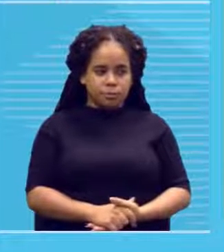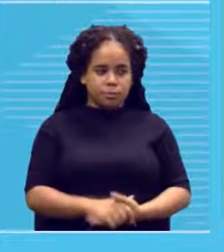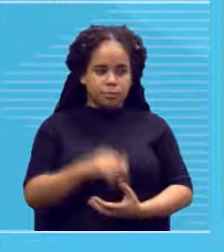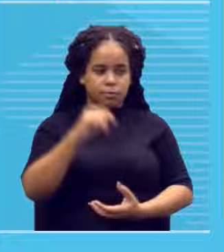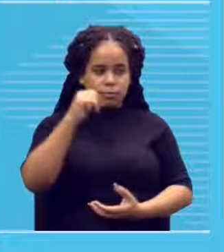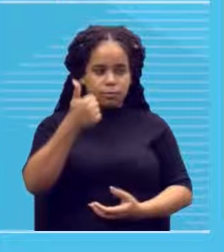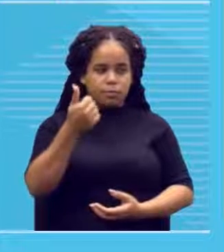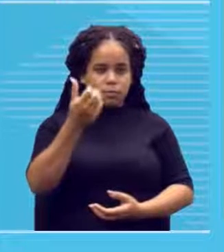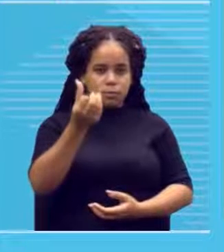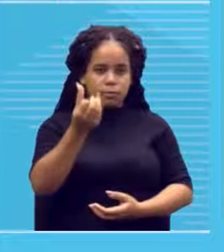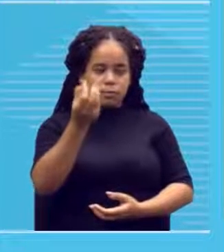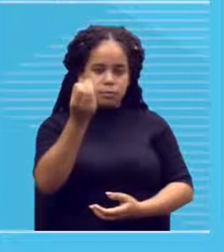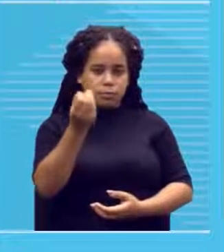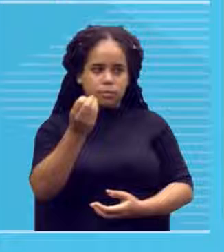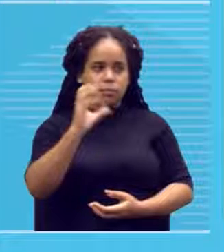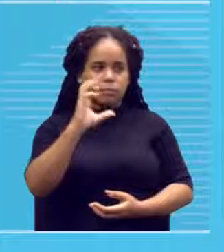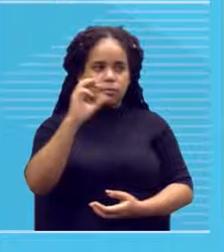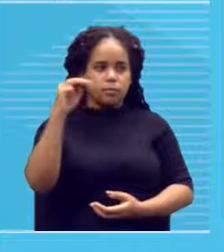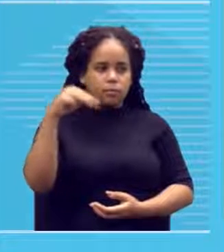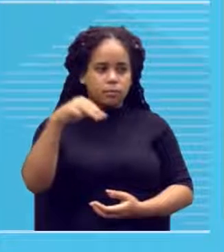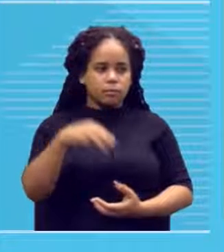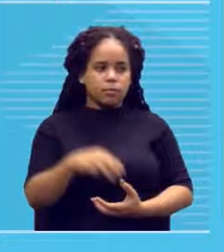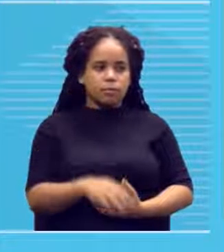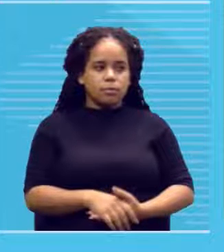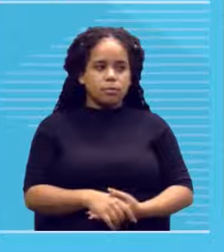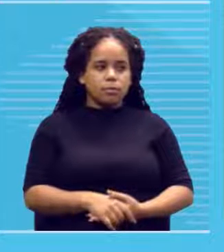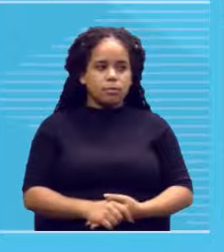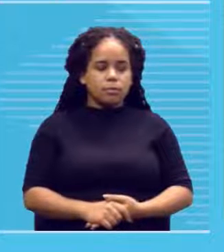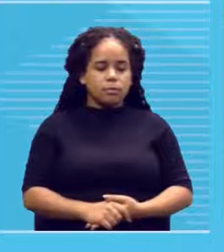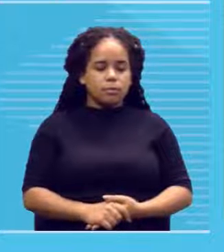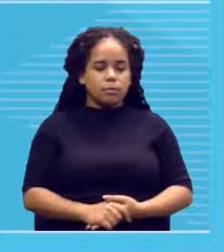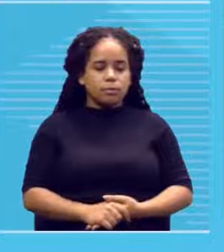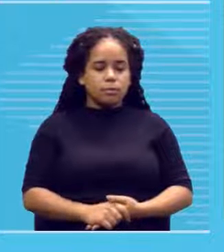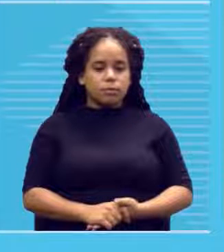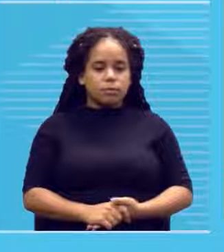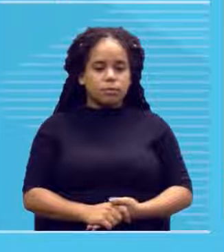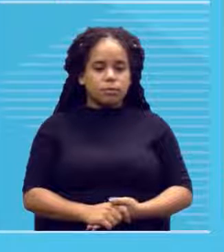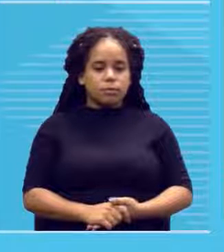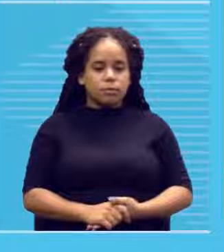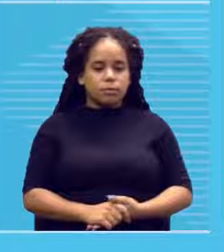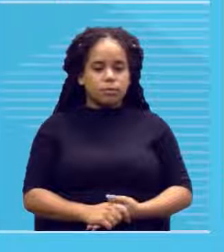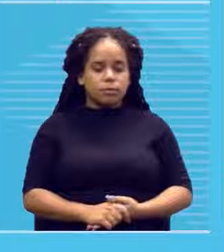160 cm não é isso show de bola galerinha